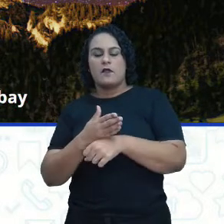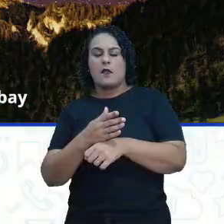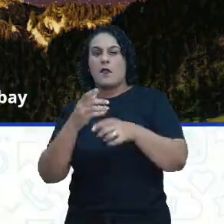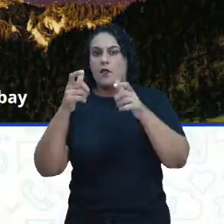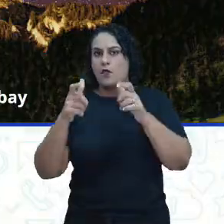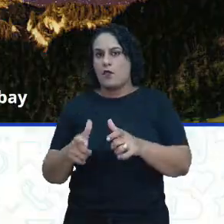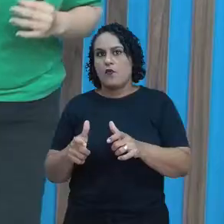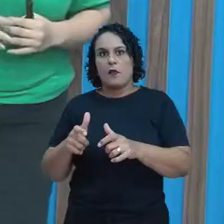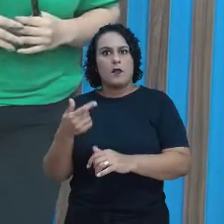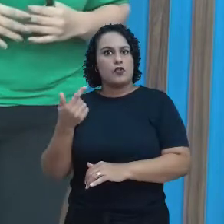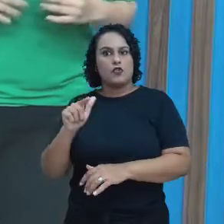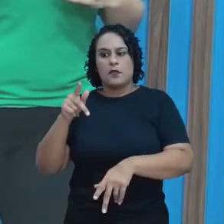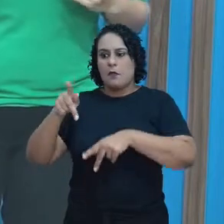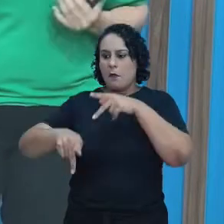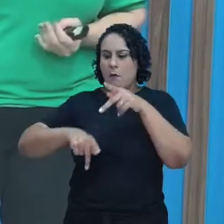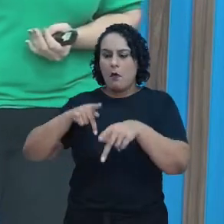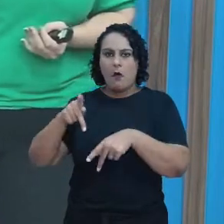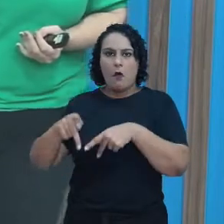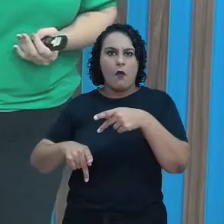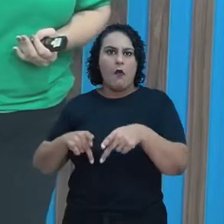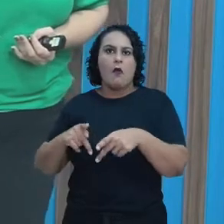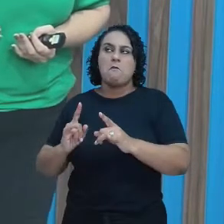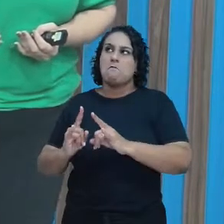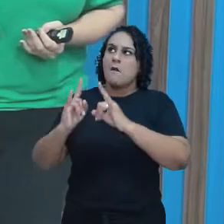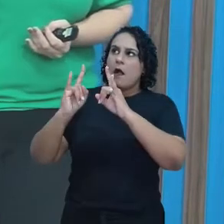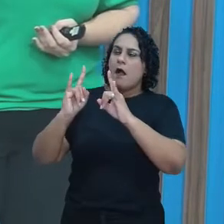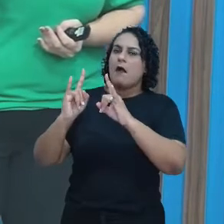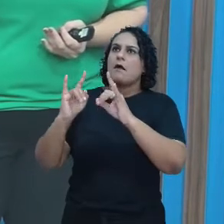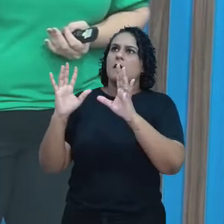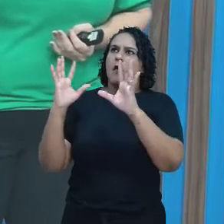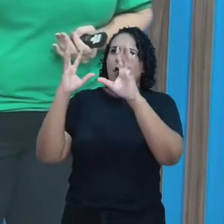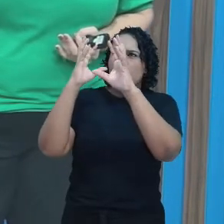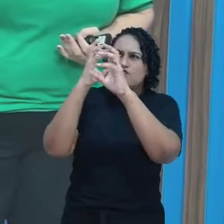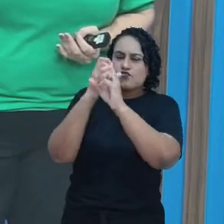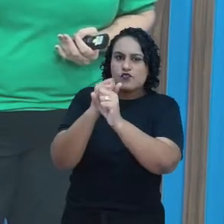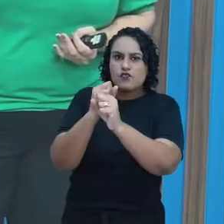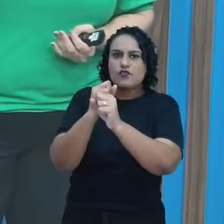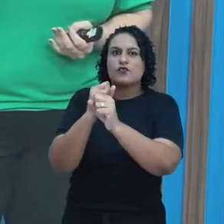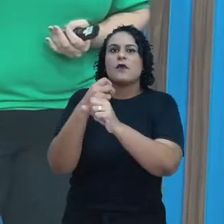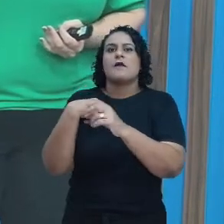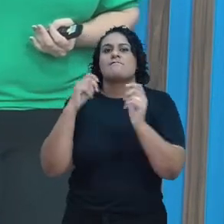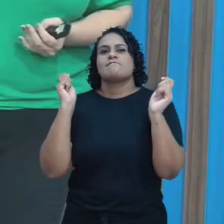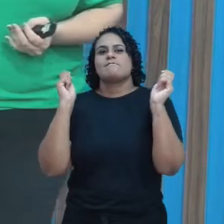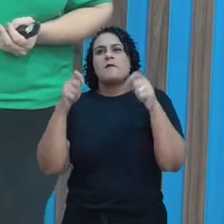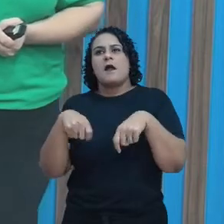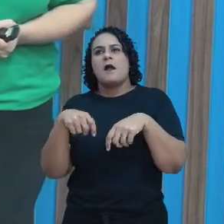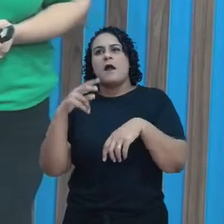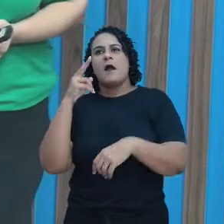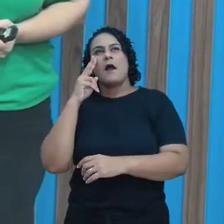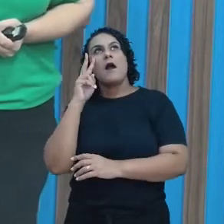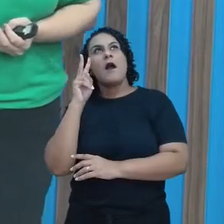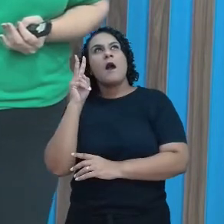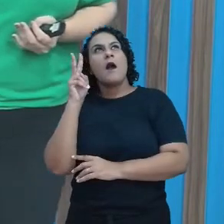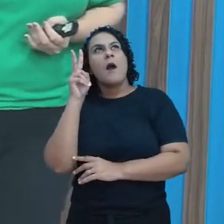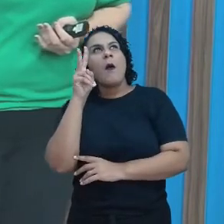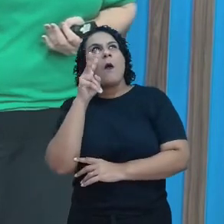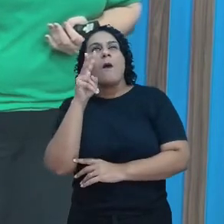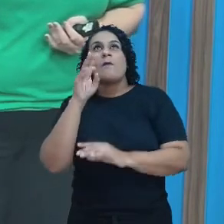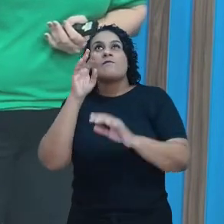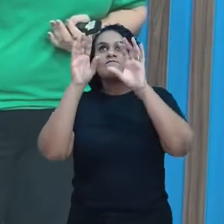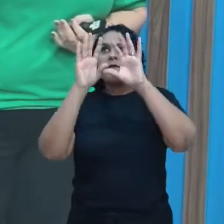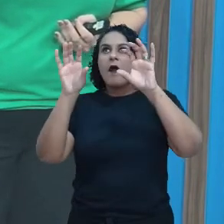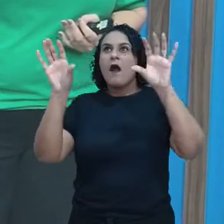não tem civilização, lugares mais escuros, a gente pode ver braço da Via Láctea. Olha